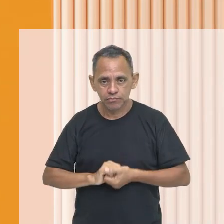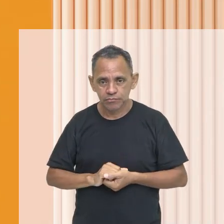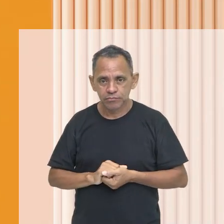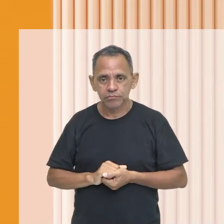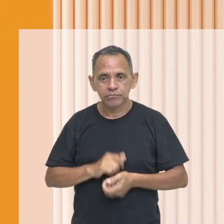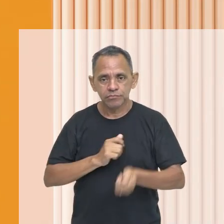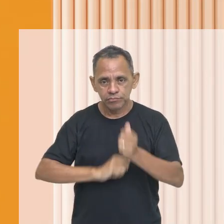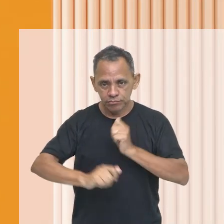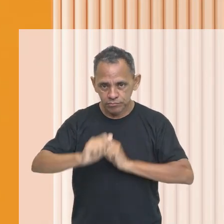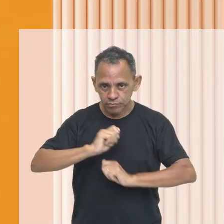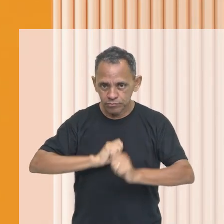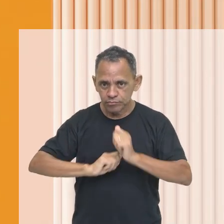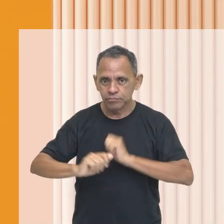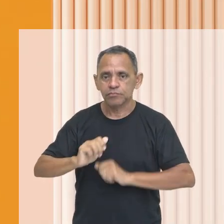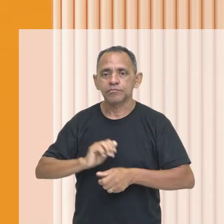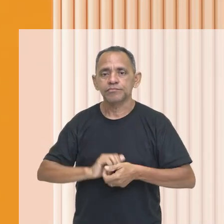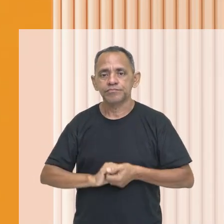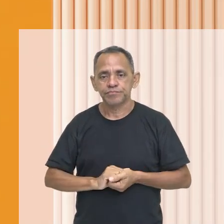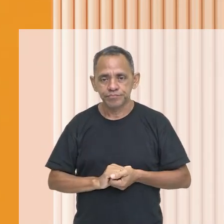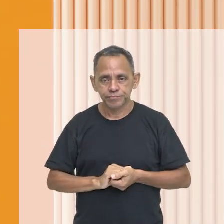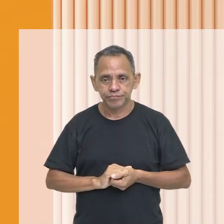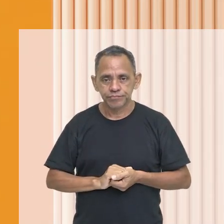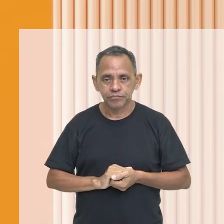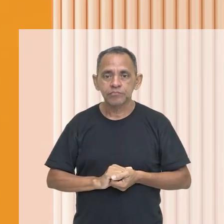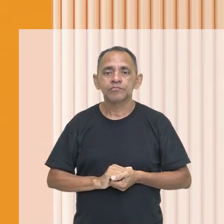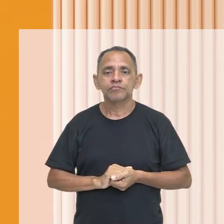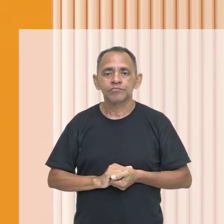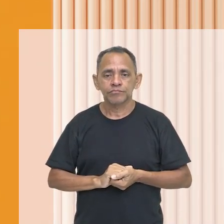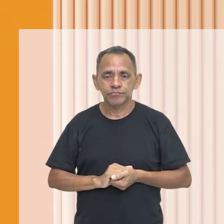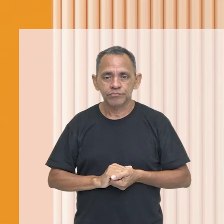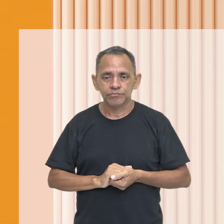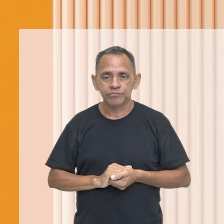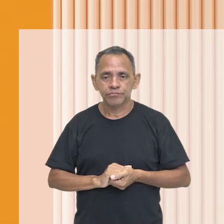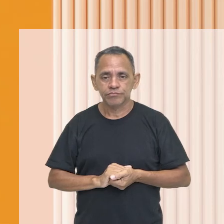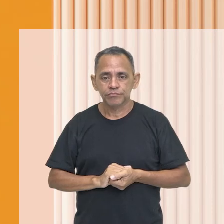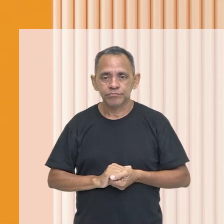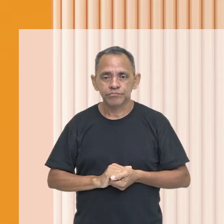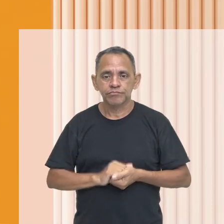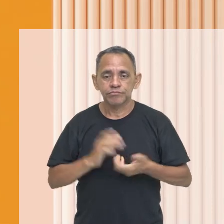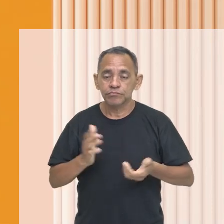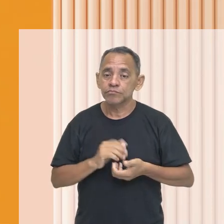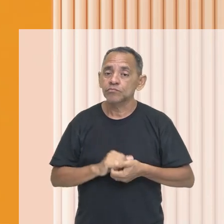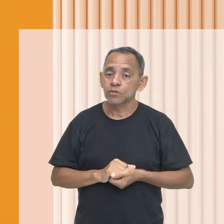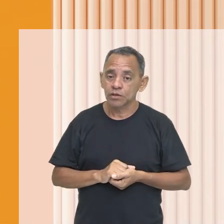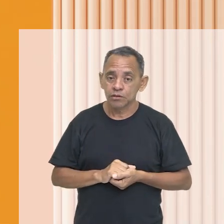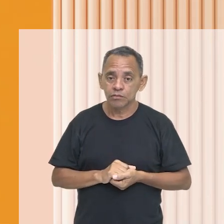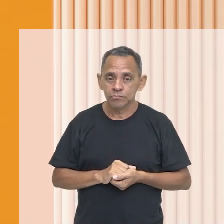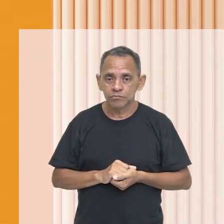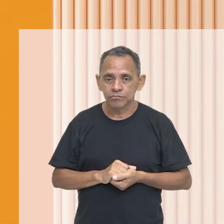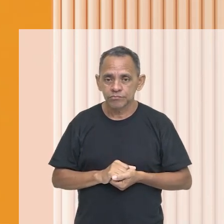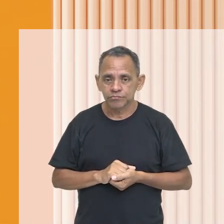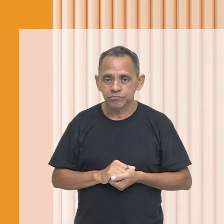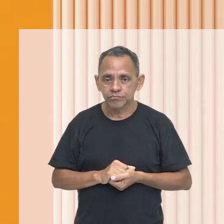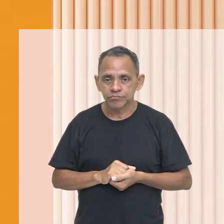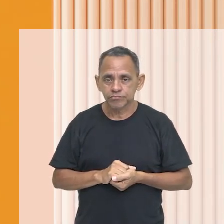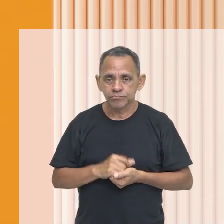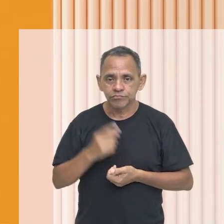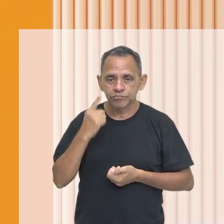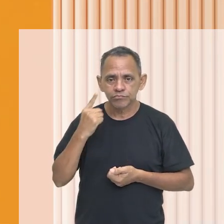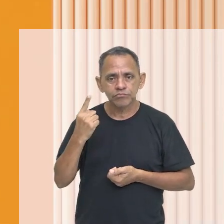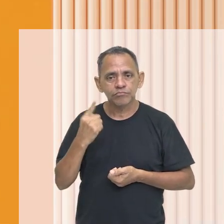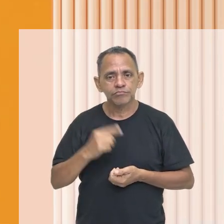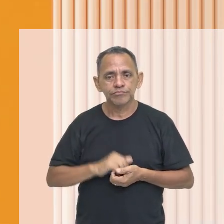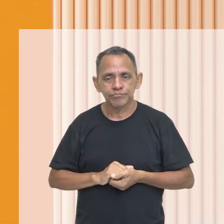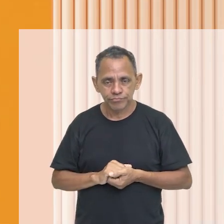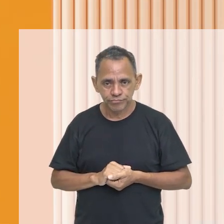na economia do Brasil, tá bom? Então, assim vamos para essa análise, tá